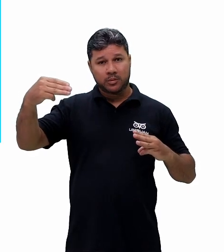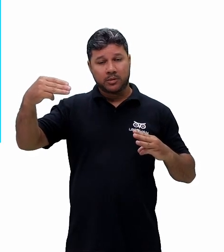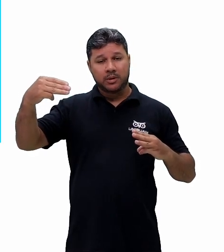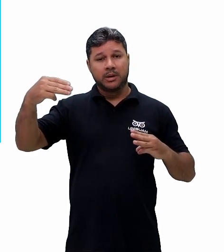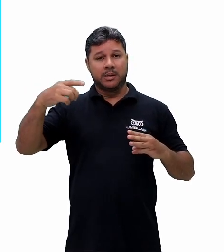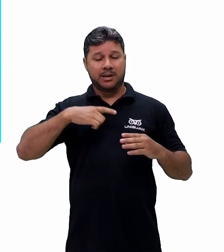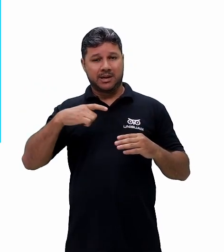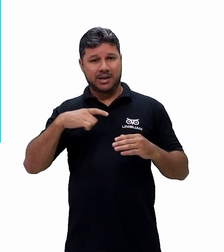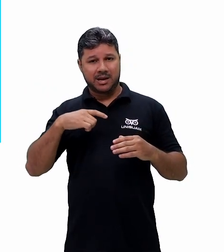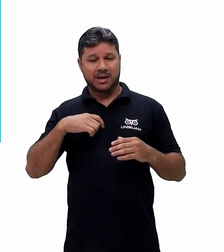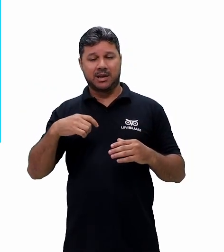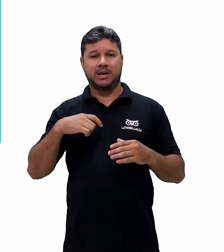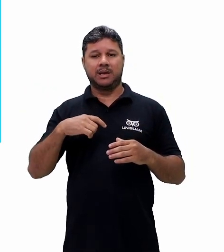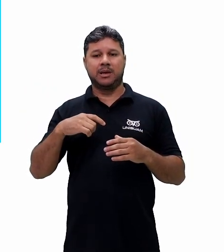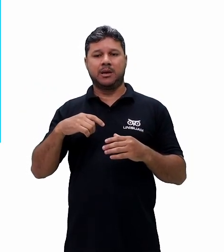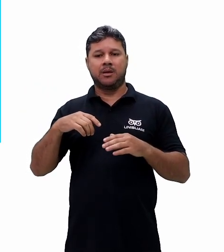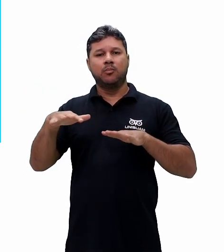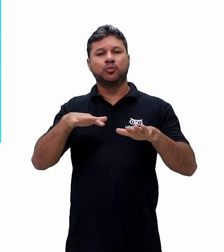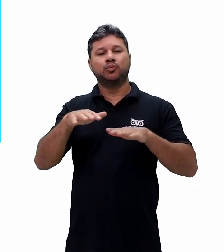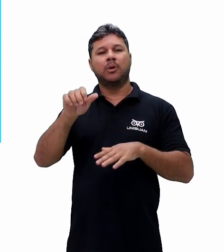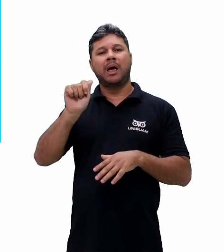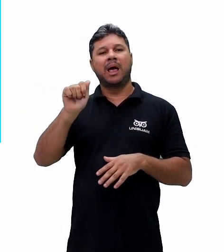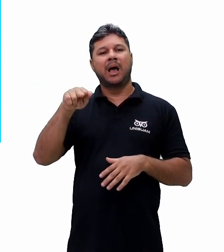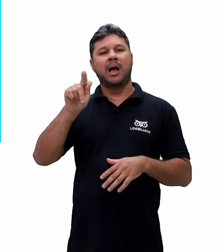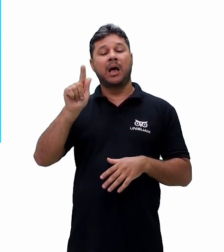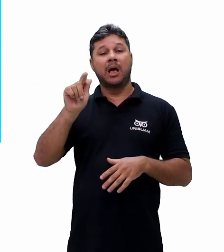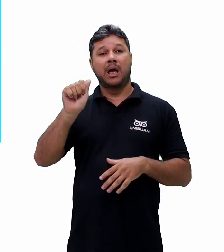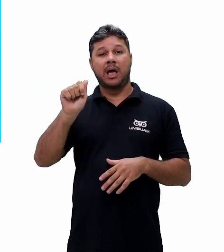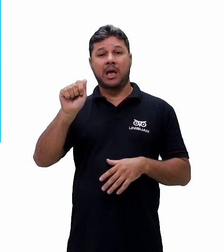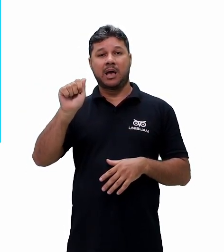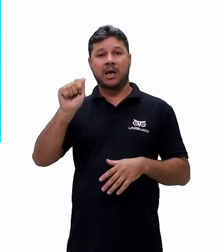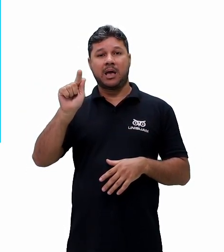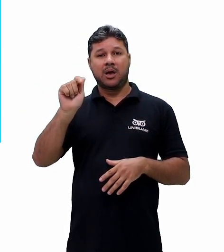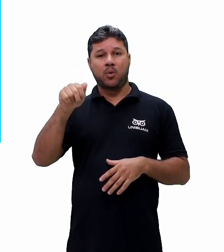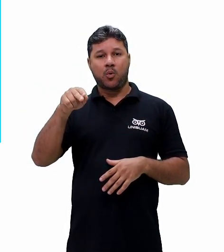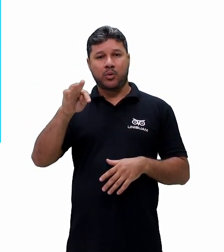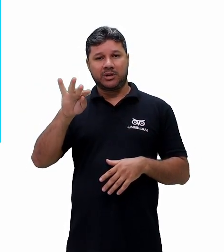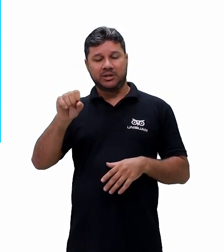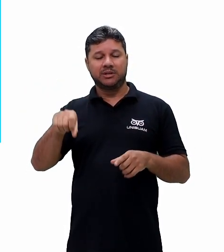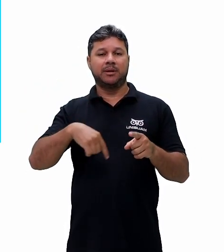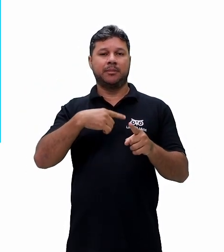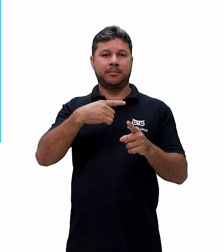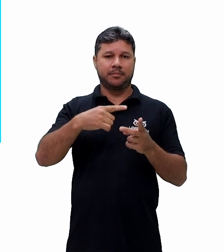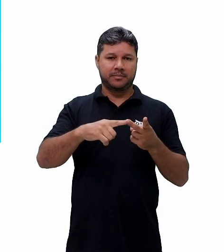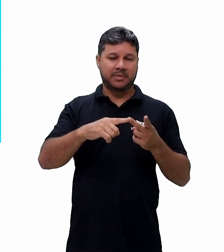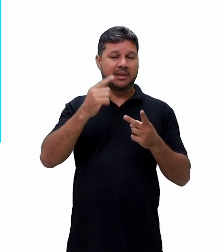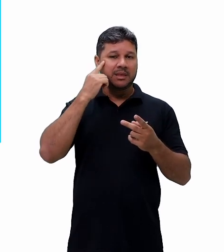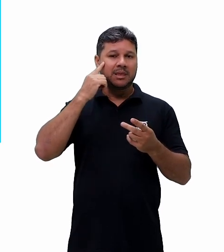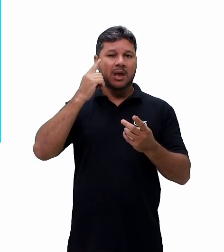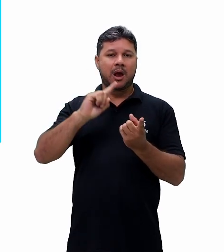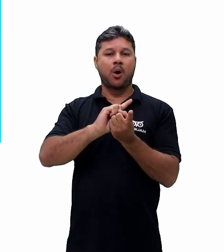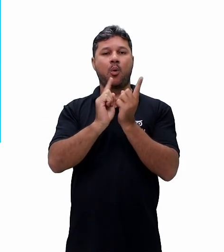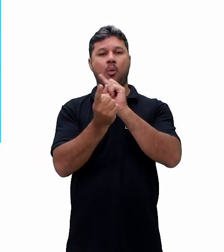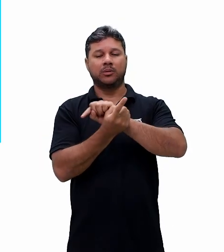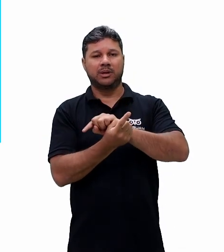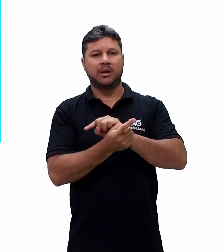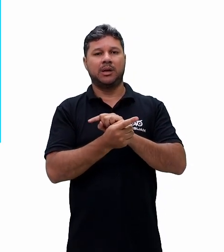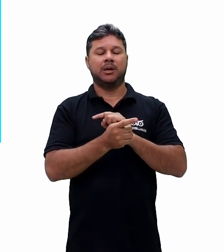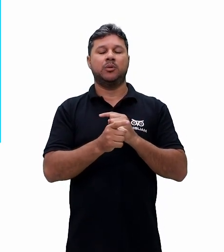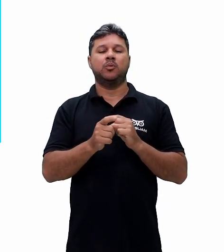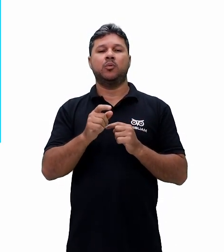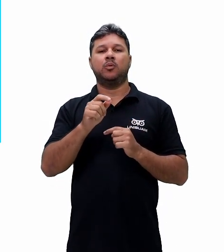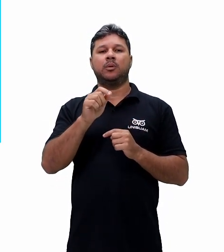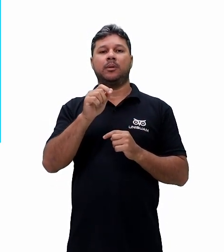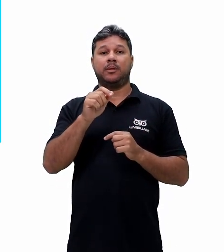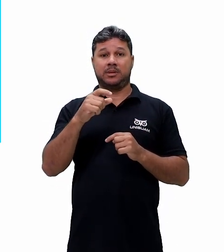músculos agonistas com o objetivo de alongar os músculos antagonistas, ou seja, eu contraio